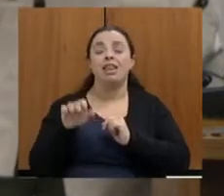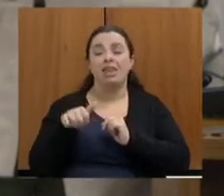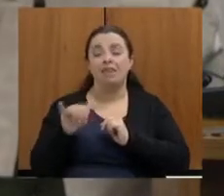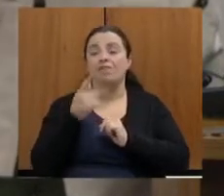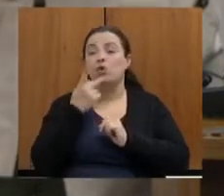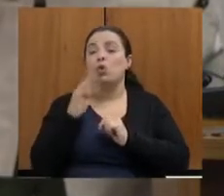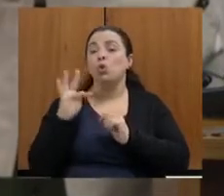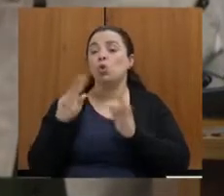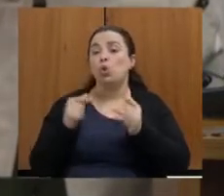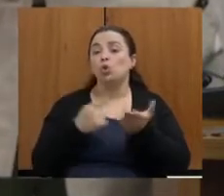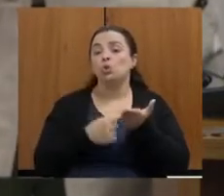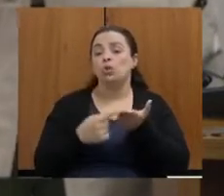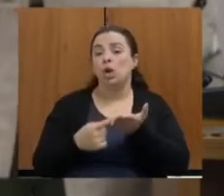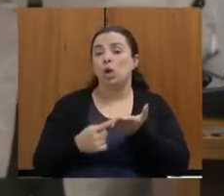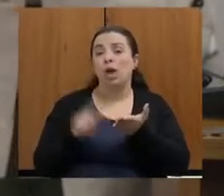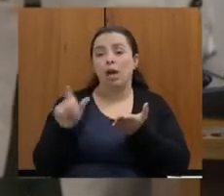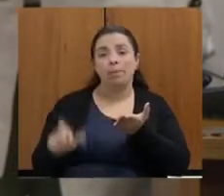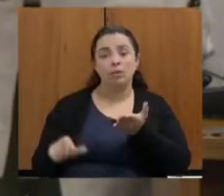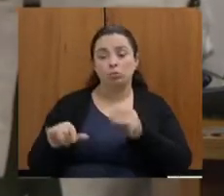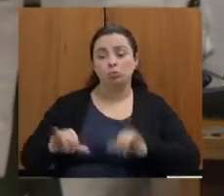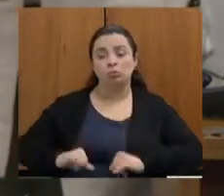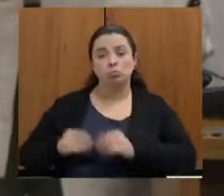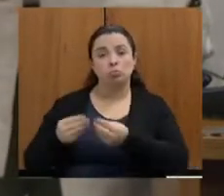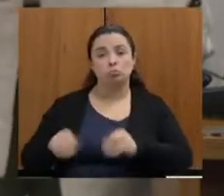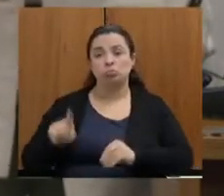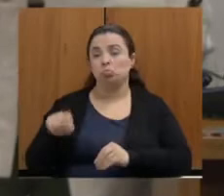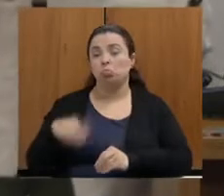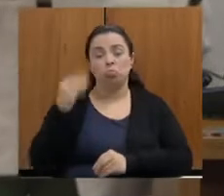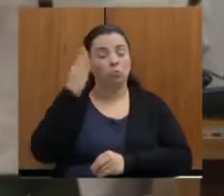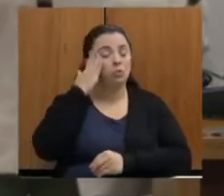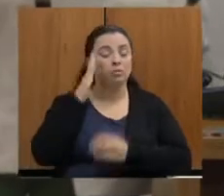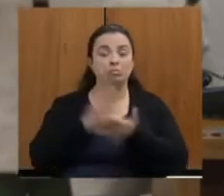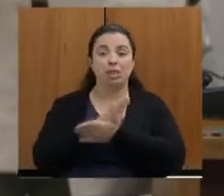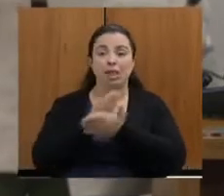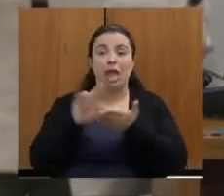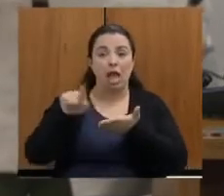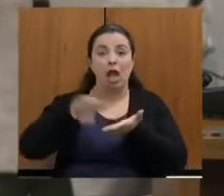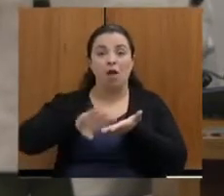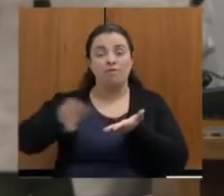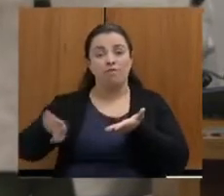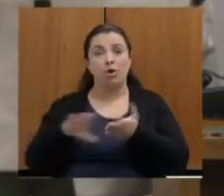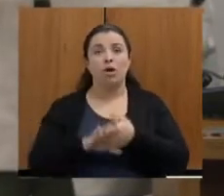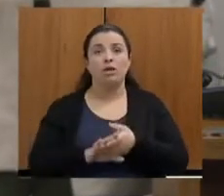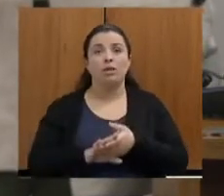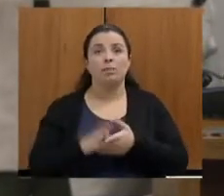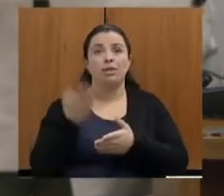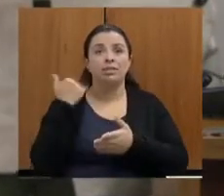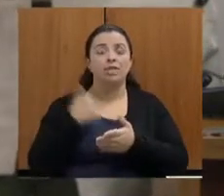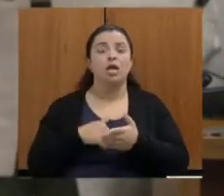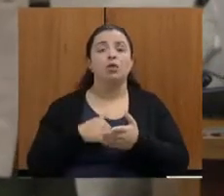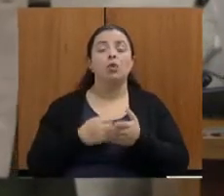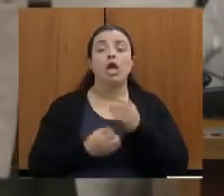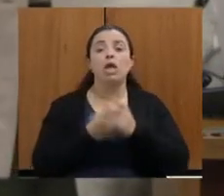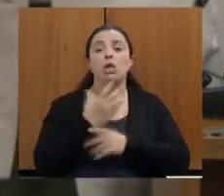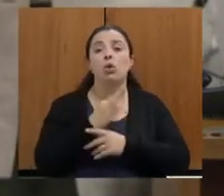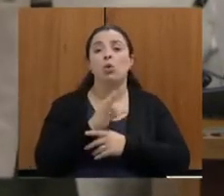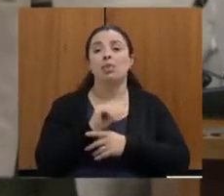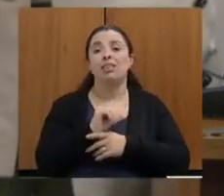dos atingidos quanto foram criados criados o tac